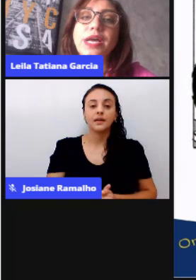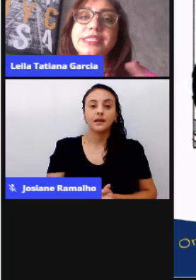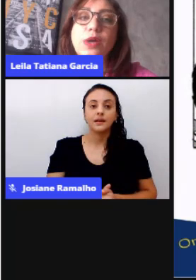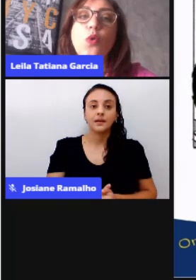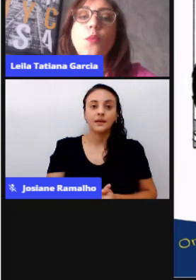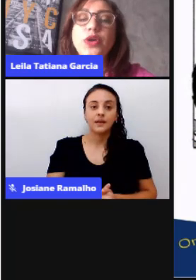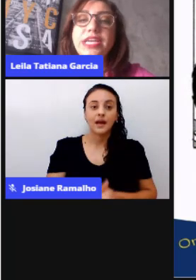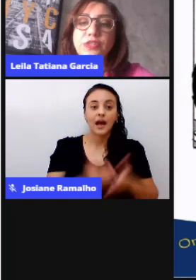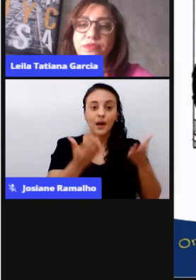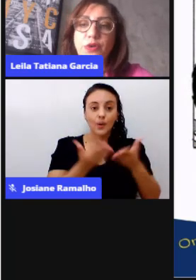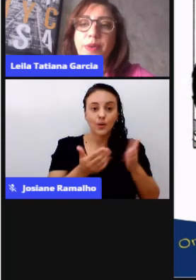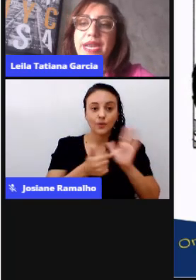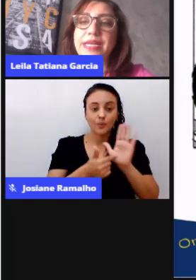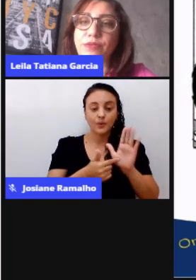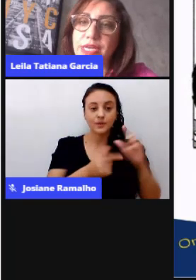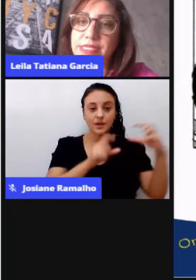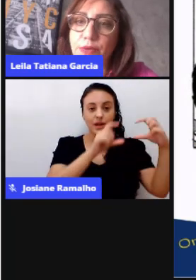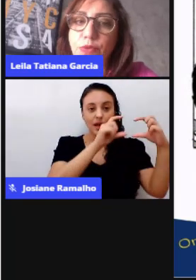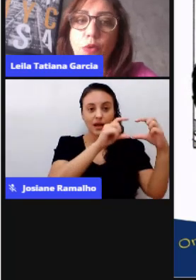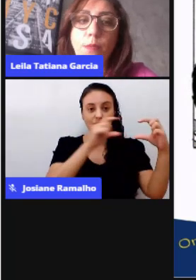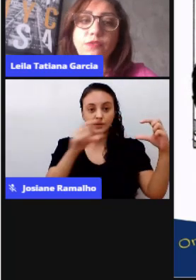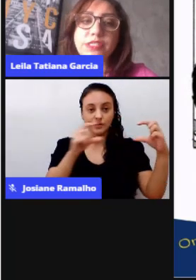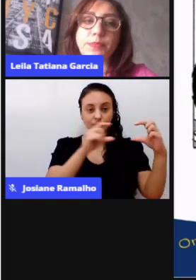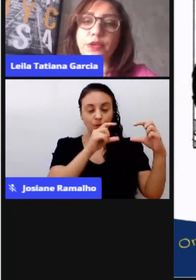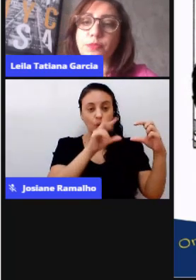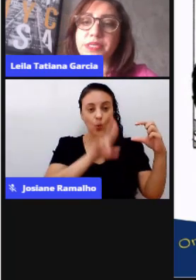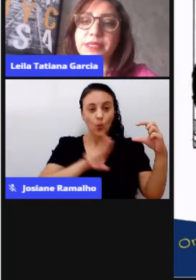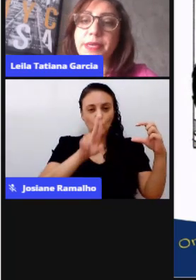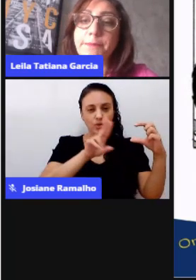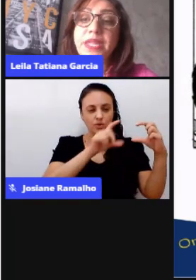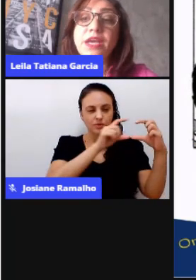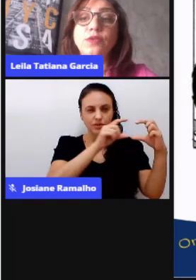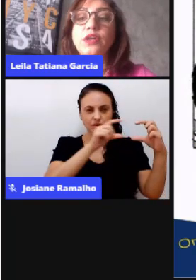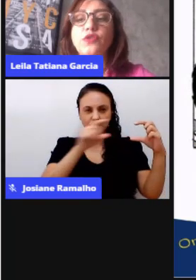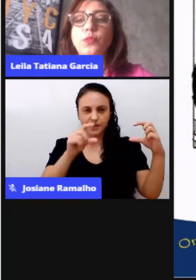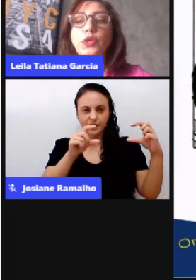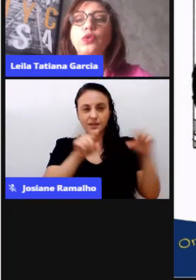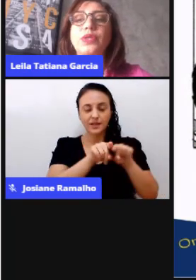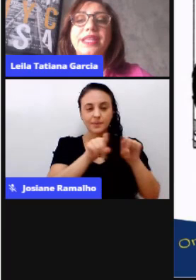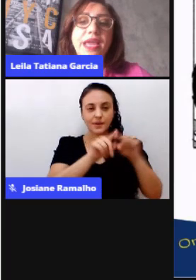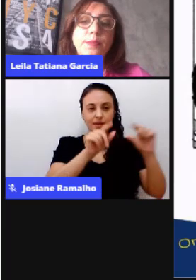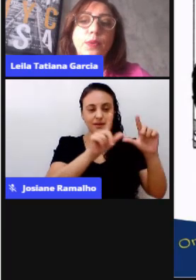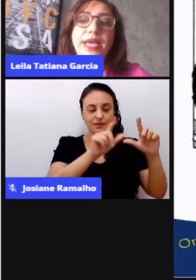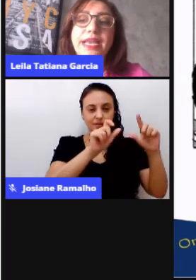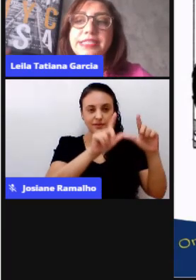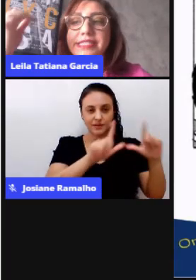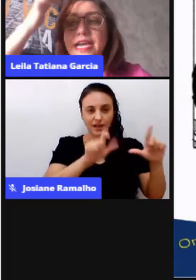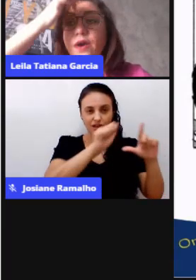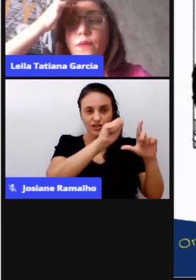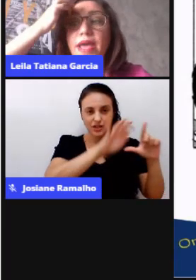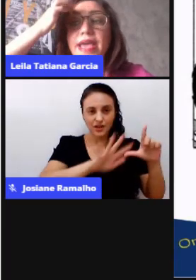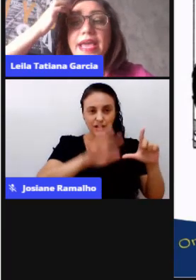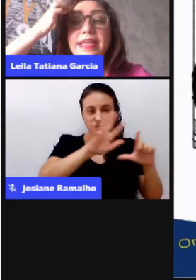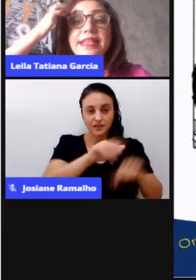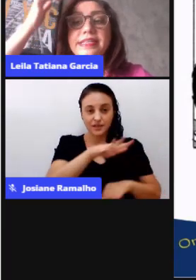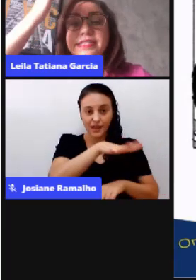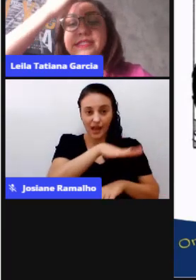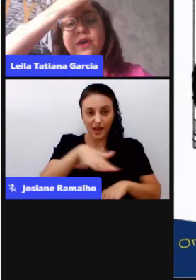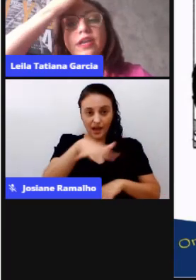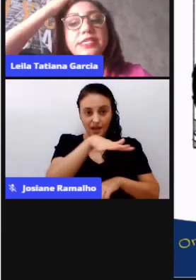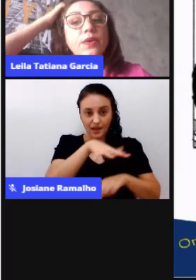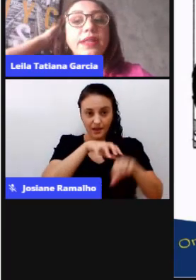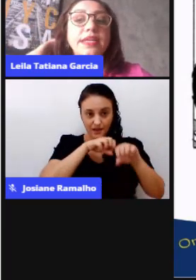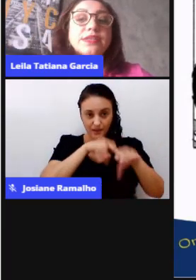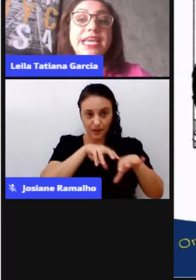na educação. Como que isso veio parar na educação? Então, como você pode perceber, durante muito tempo, a relação entre